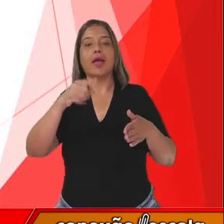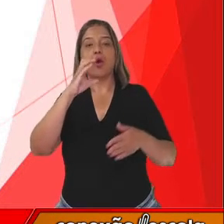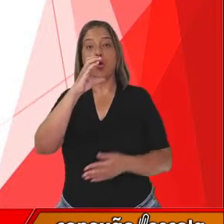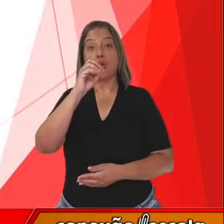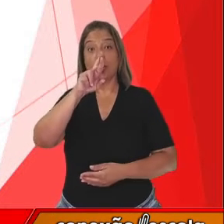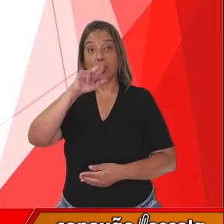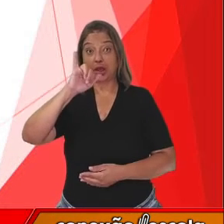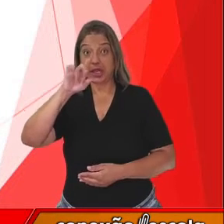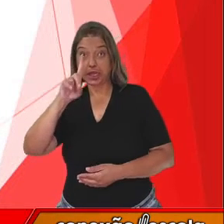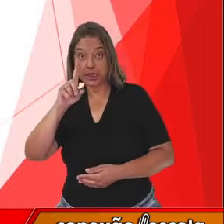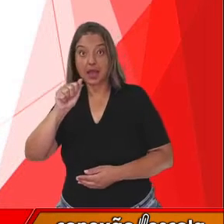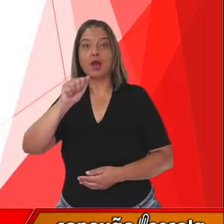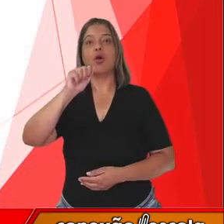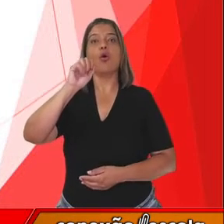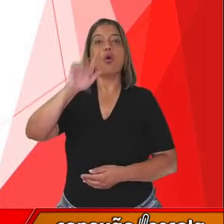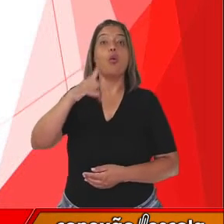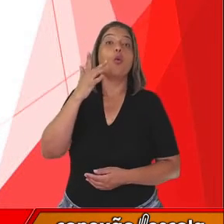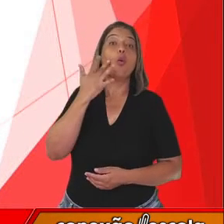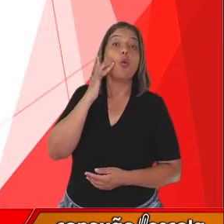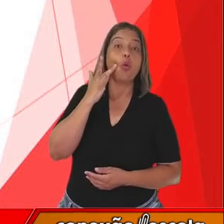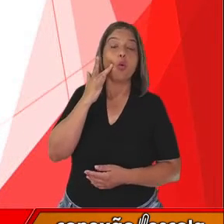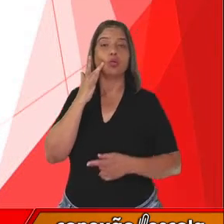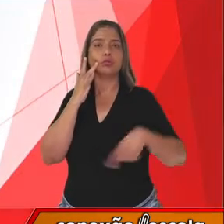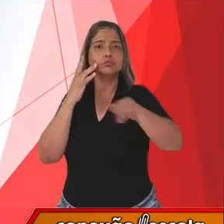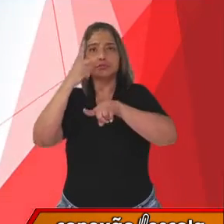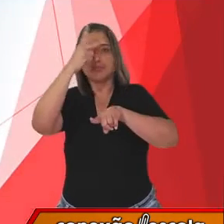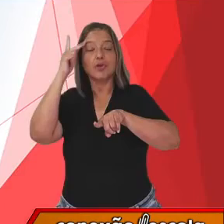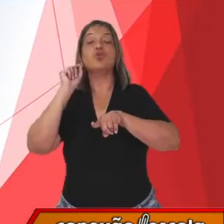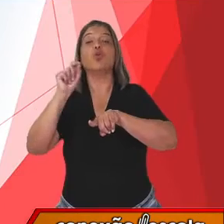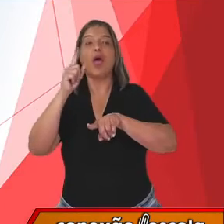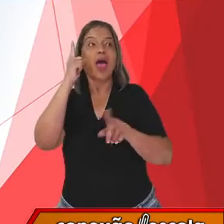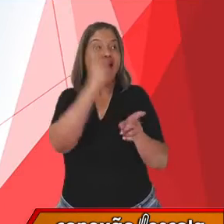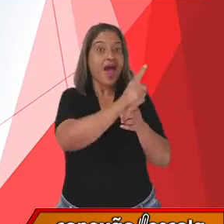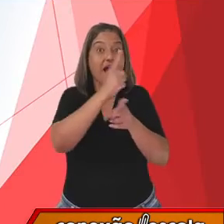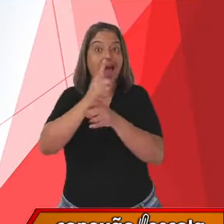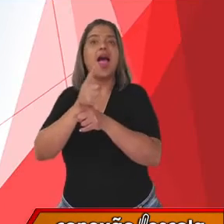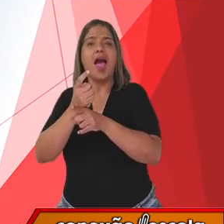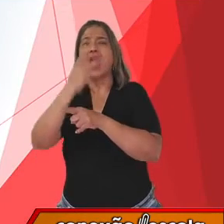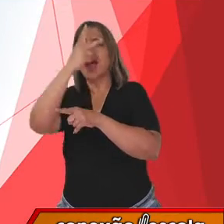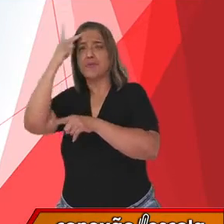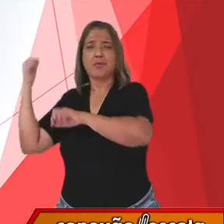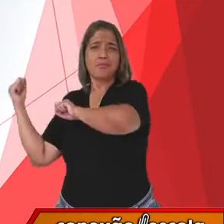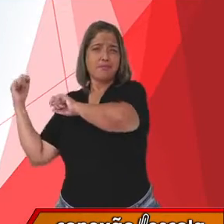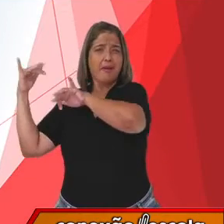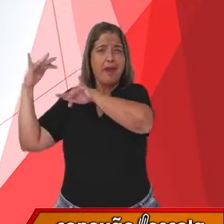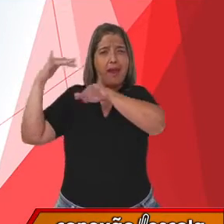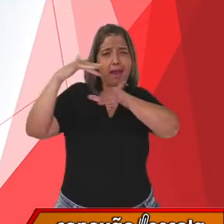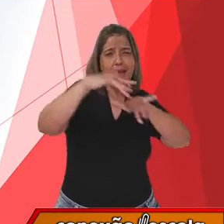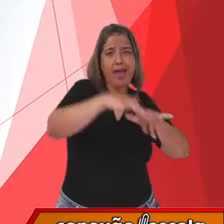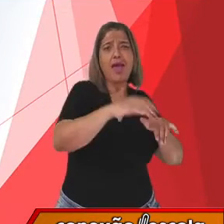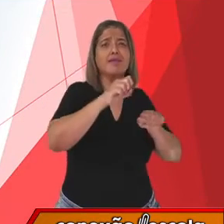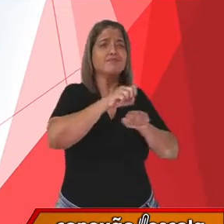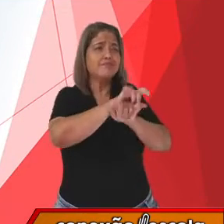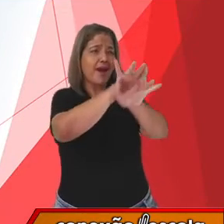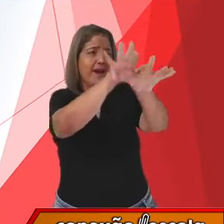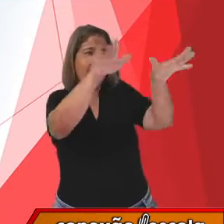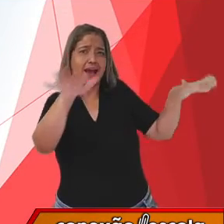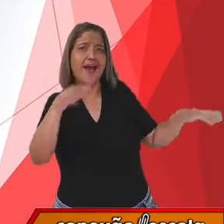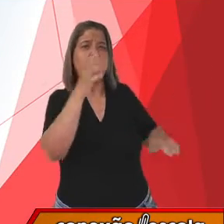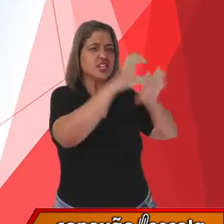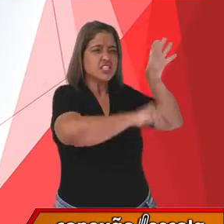Ouro, pois essa descoberta provocou uma corrida, já que a descoberta das minas